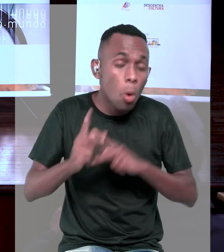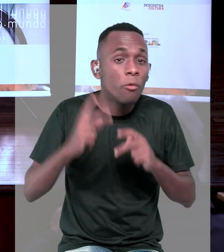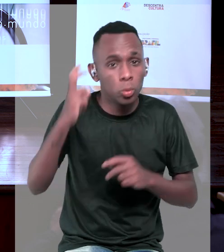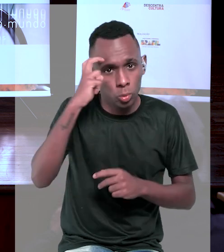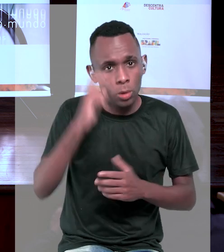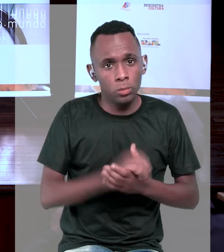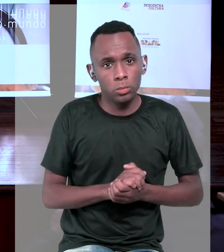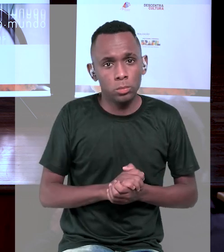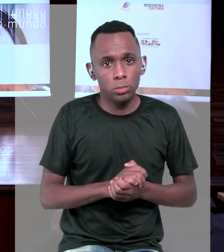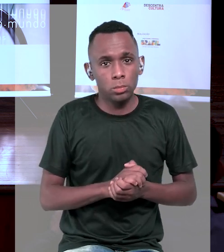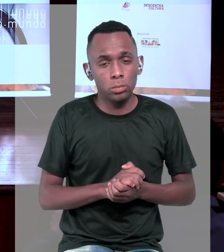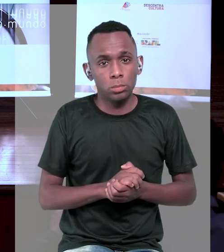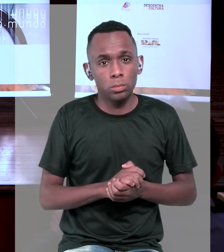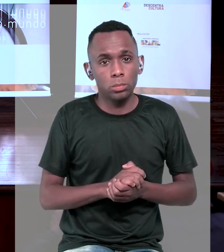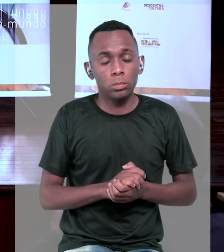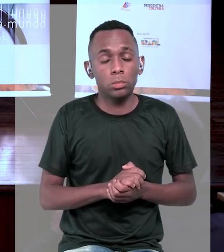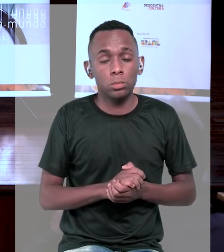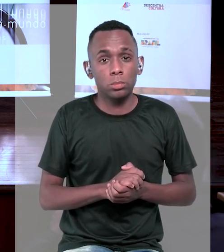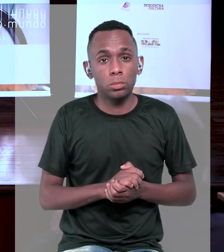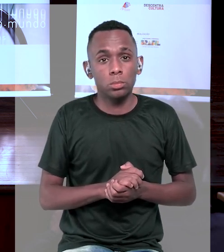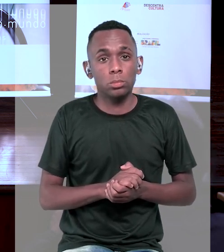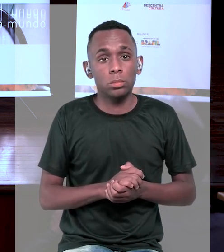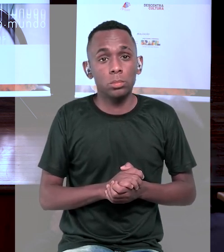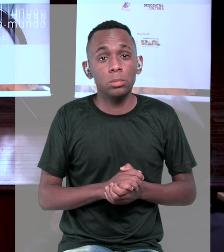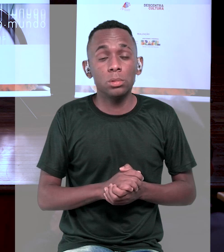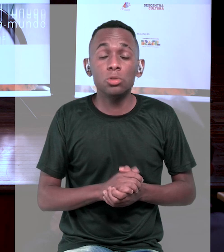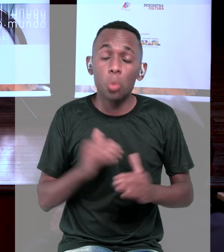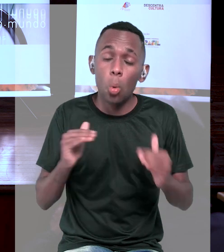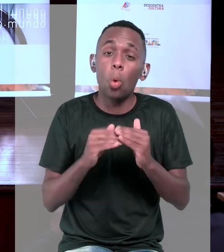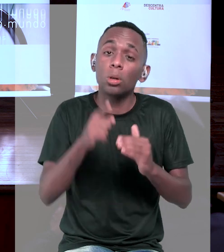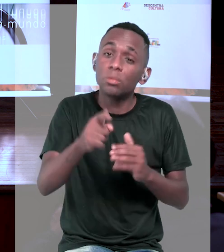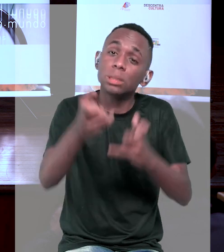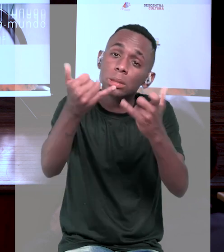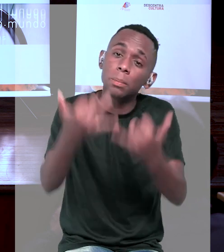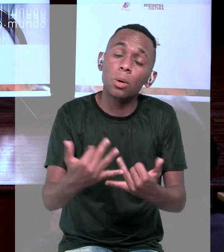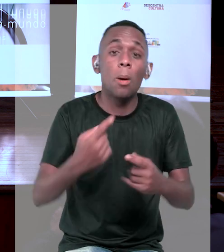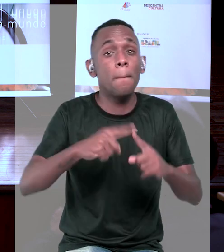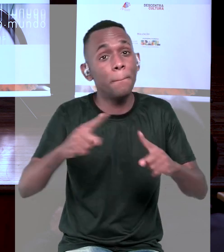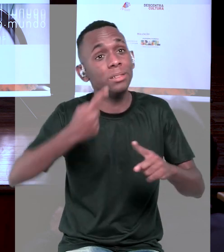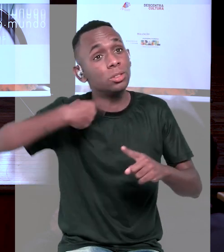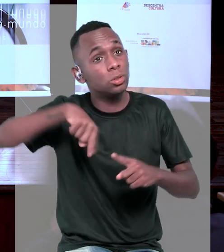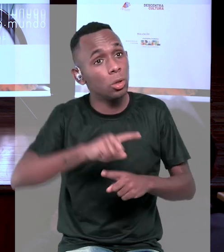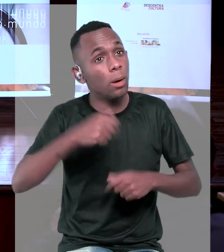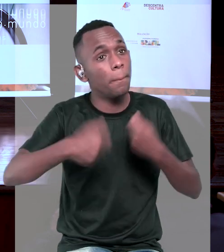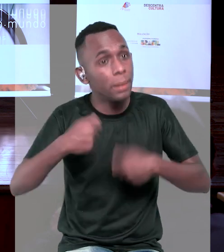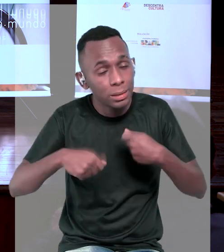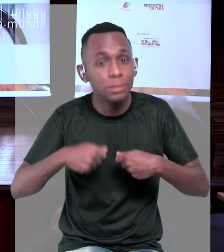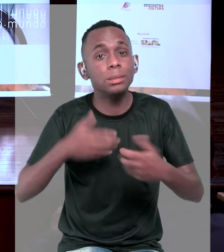E isso dá razão ao que você está falando. Mas nós temos que operar aí nessa fronteira.